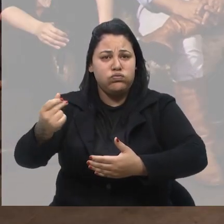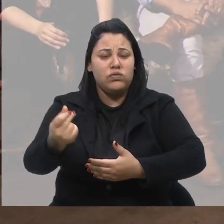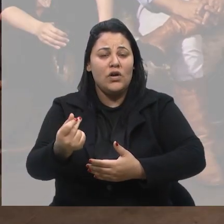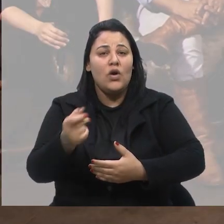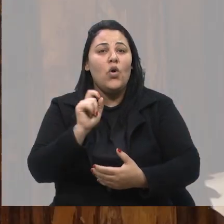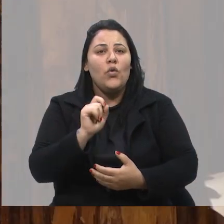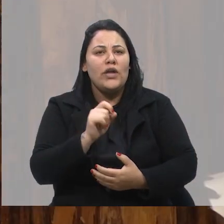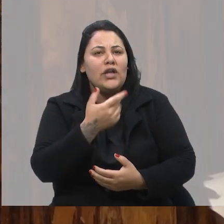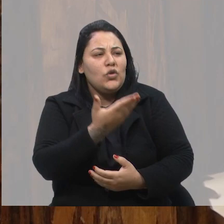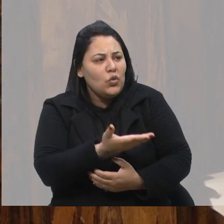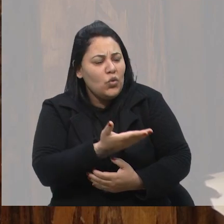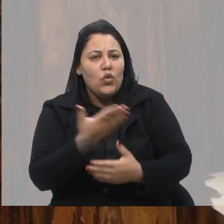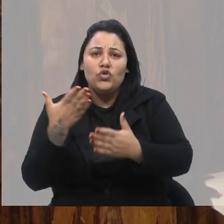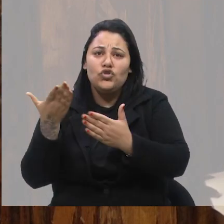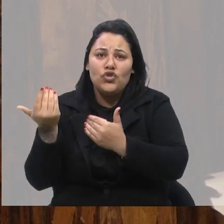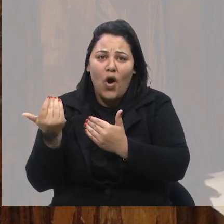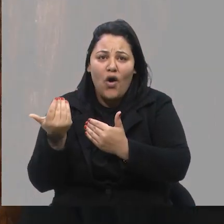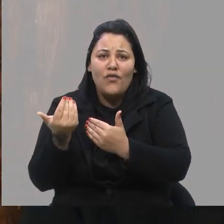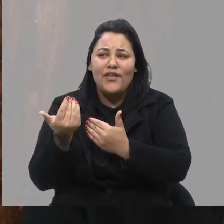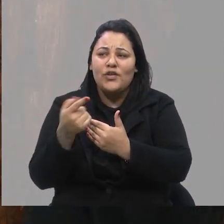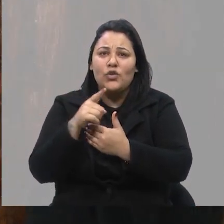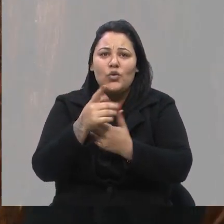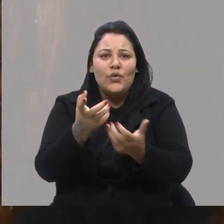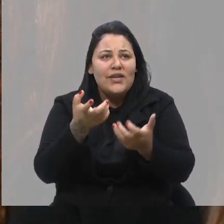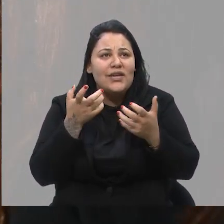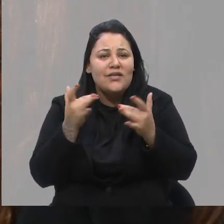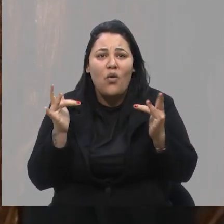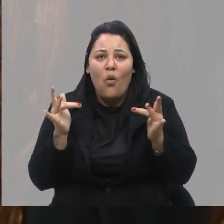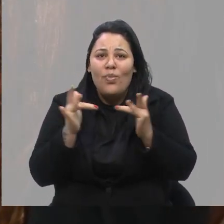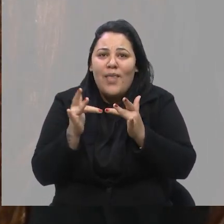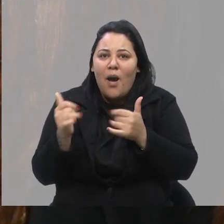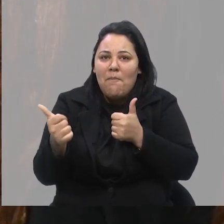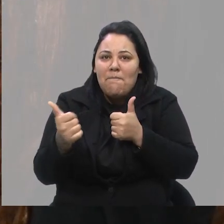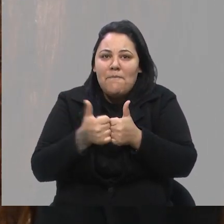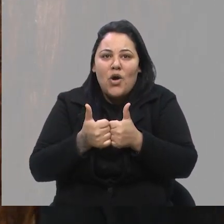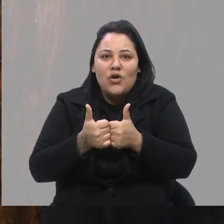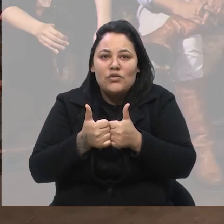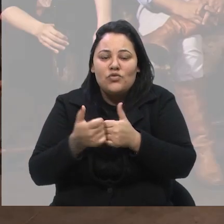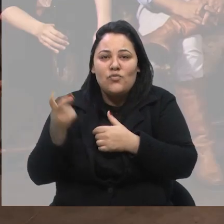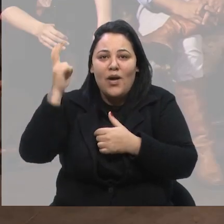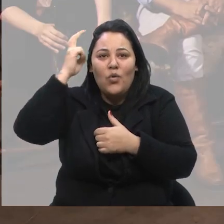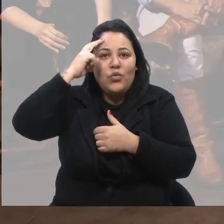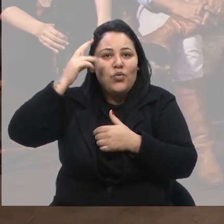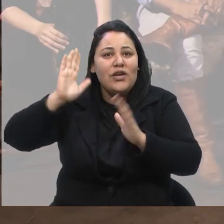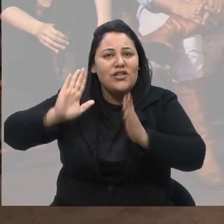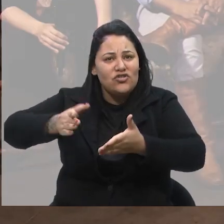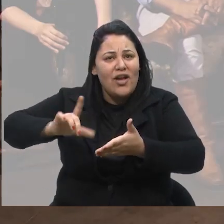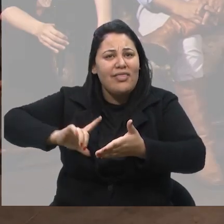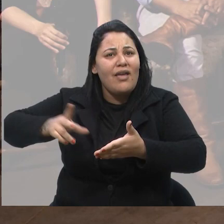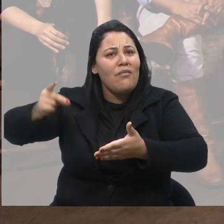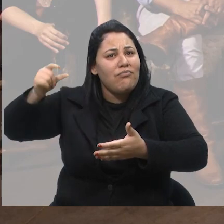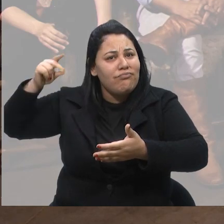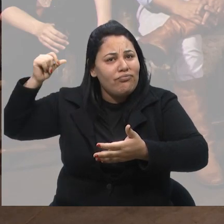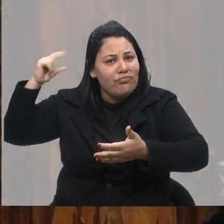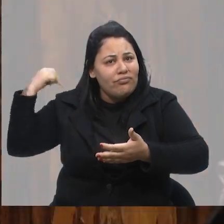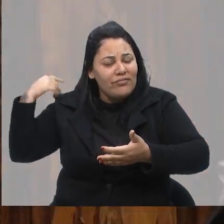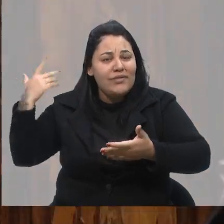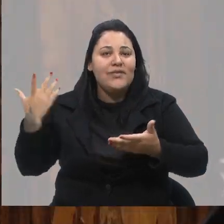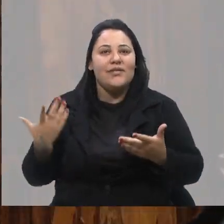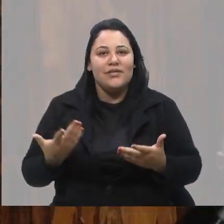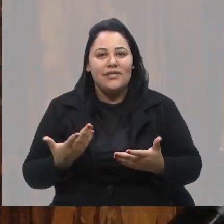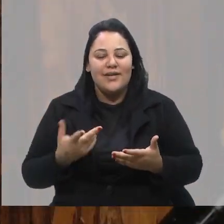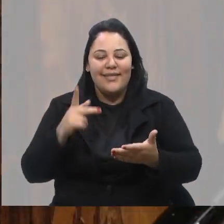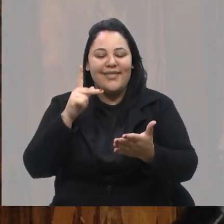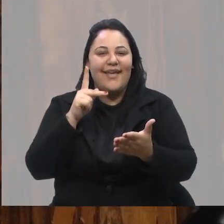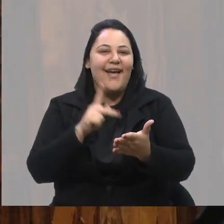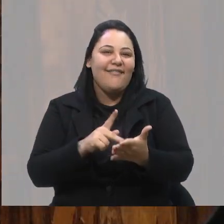tão jovem, se aproximar de uma cultura que é tão antiga? Na verdade, tem toda